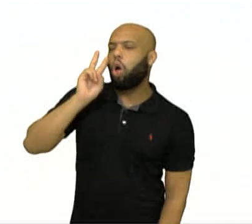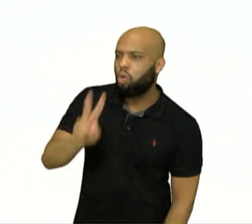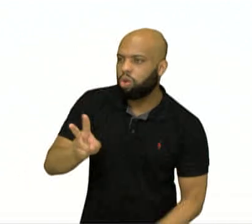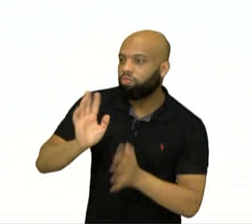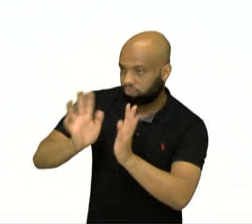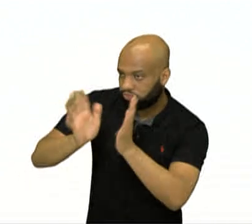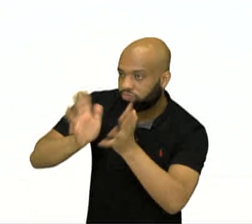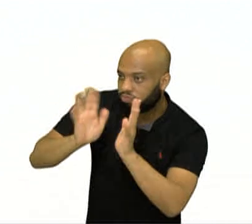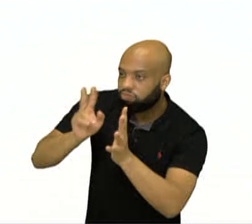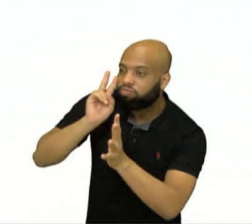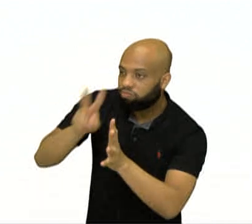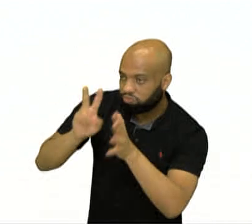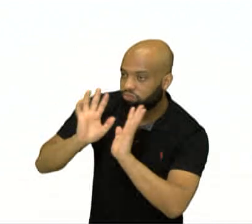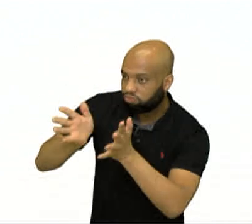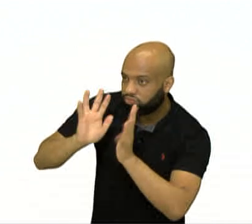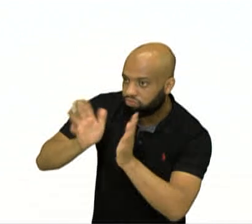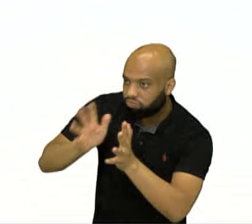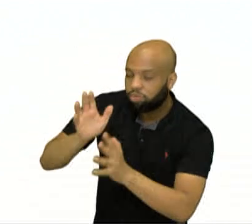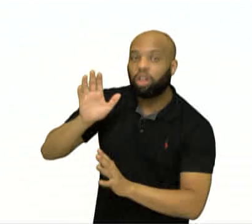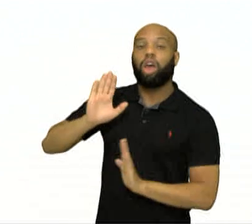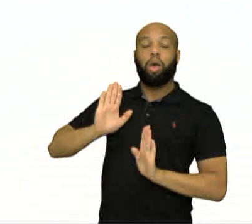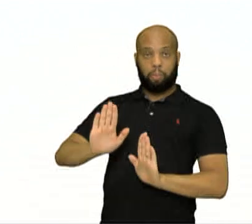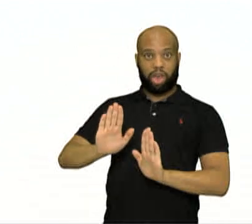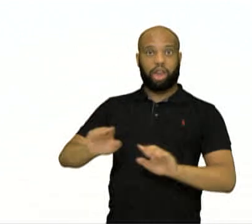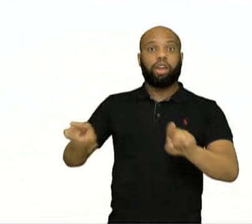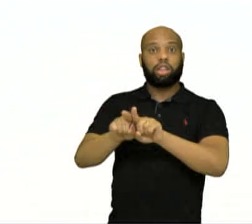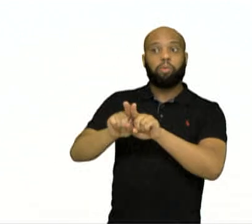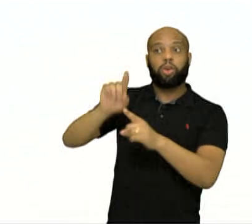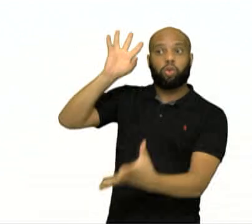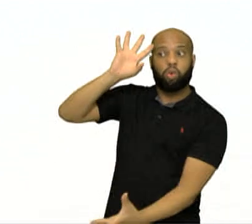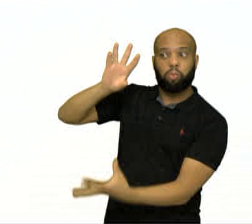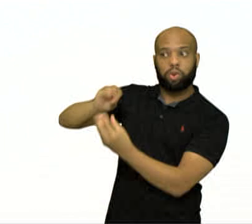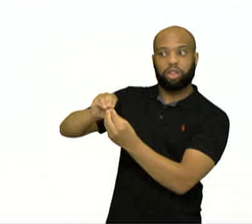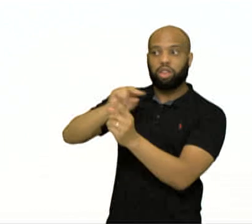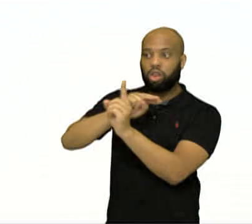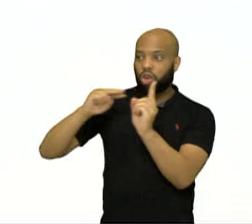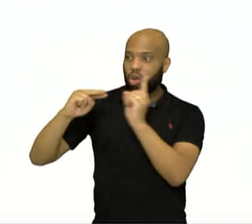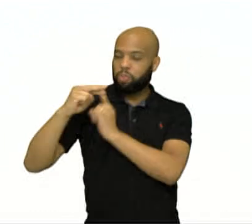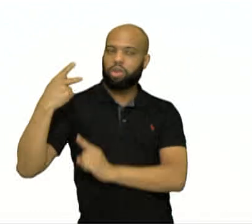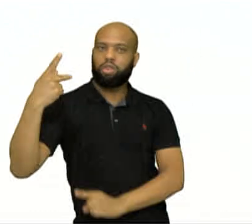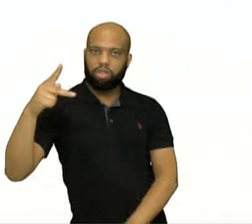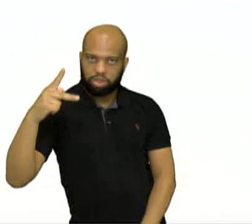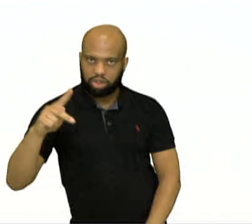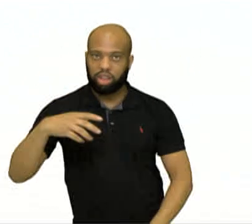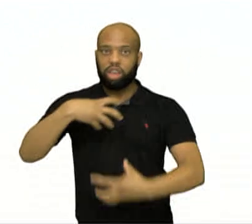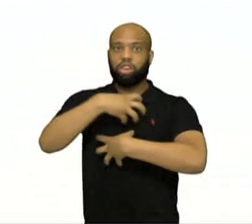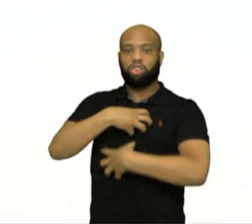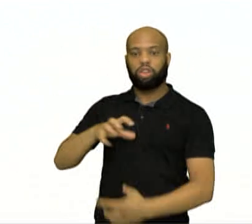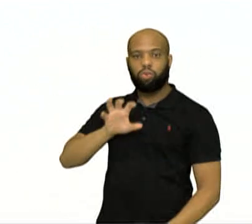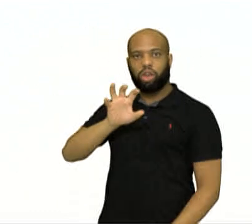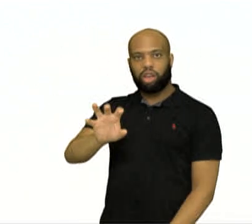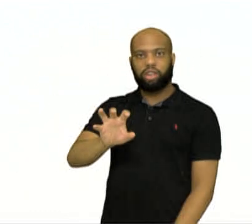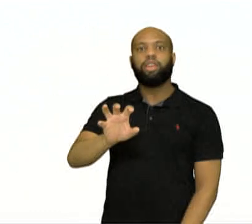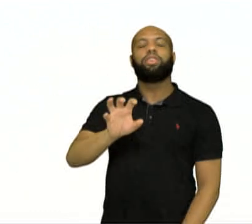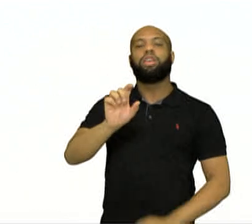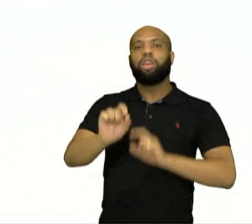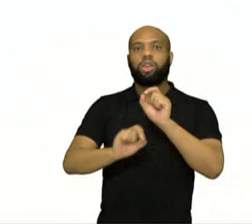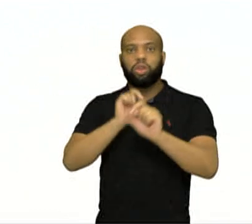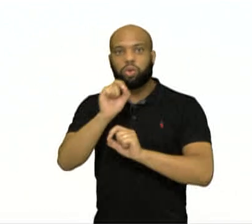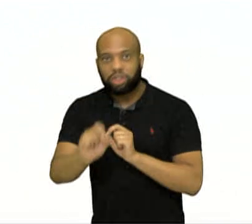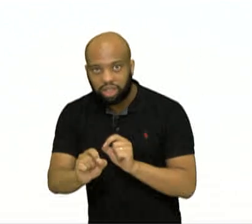com total concentração, mas também compreender o seu ponto de vista, calçando os seus